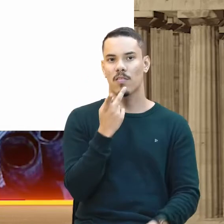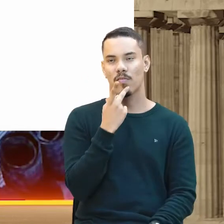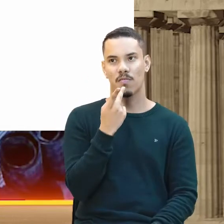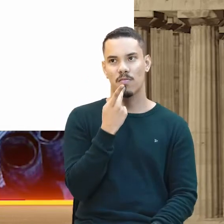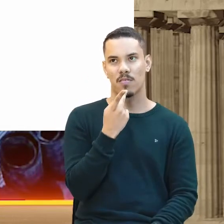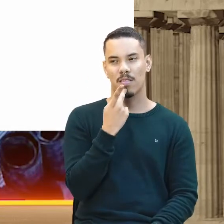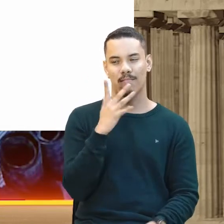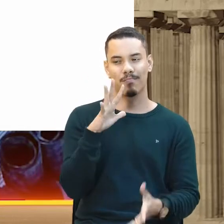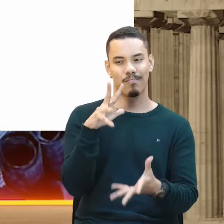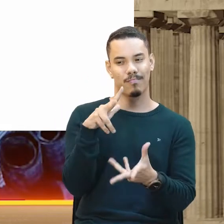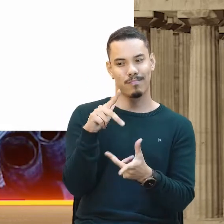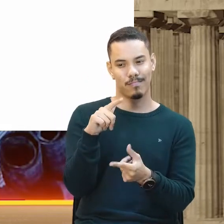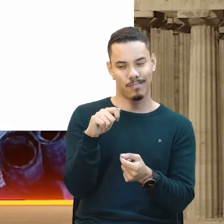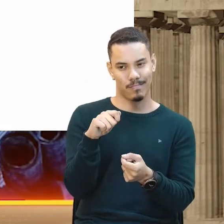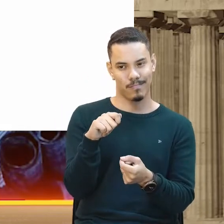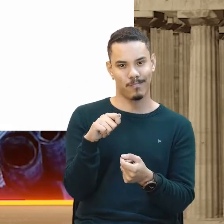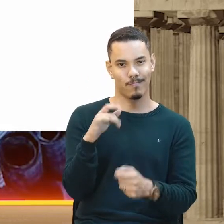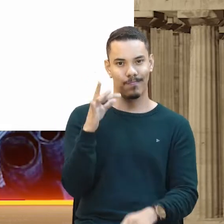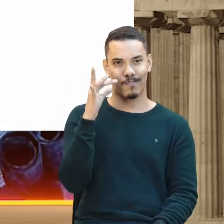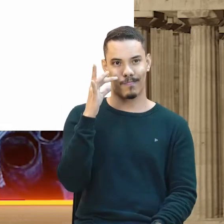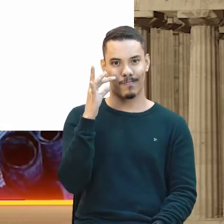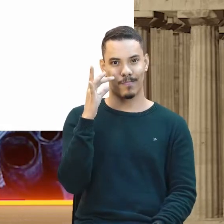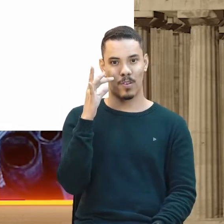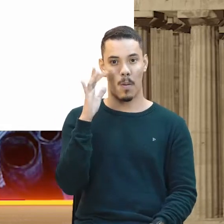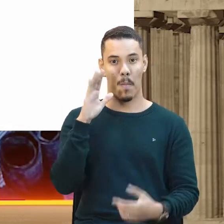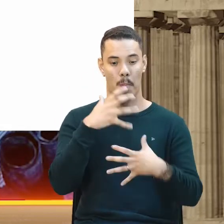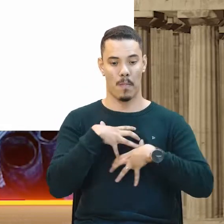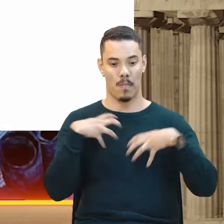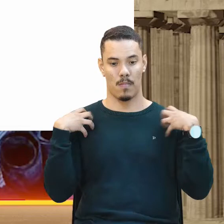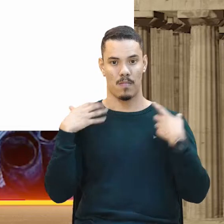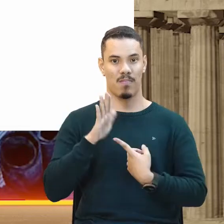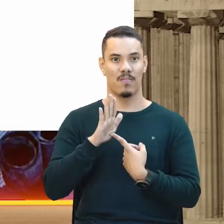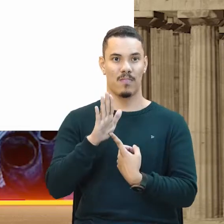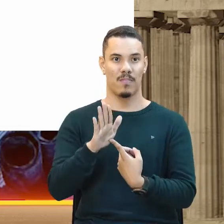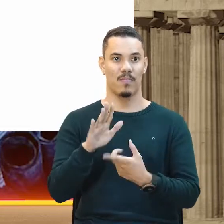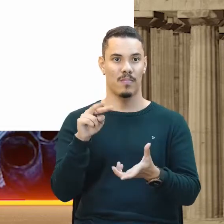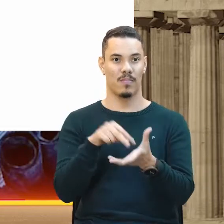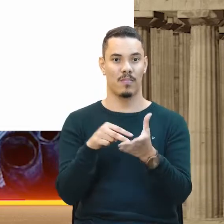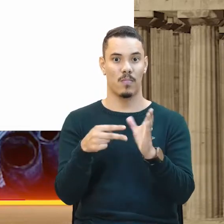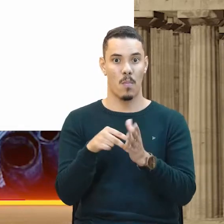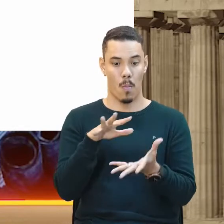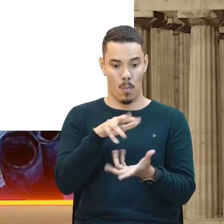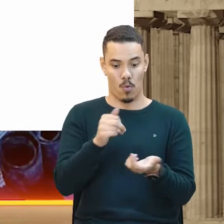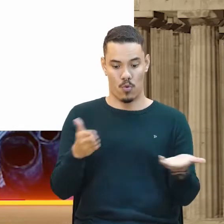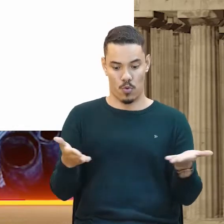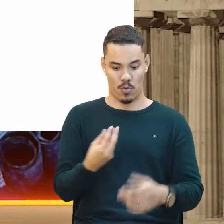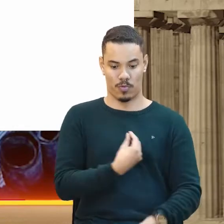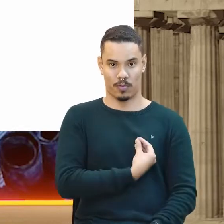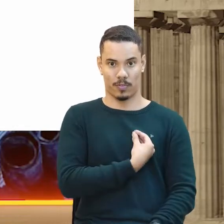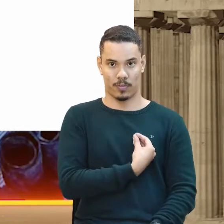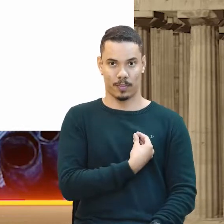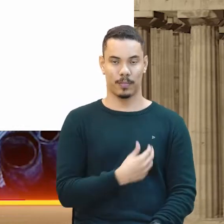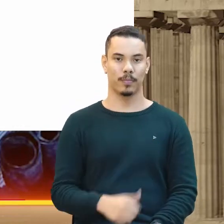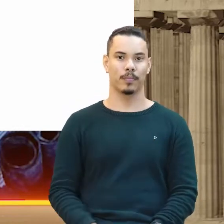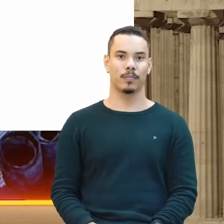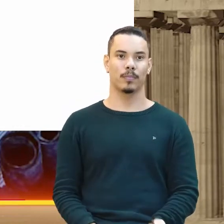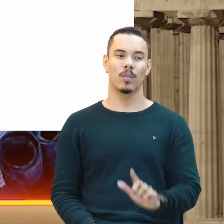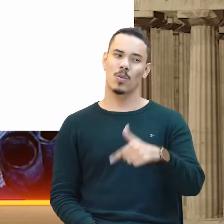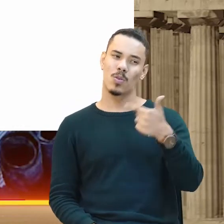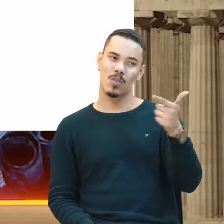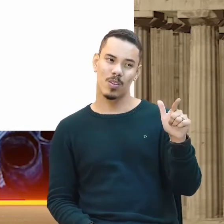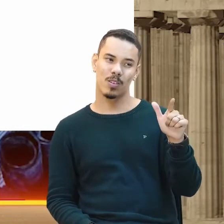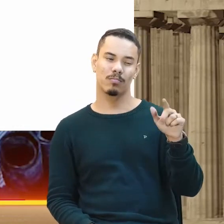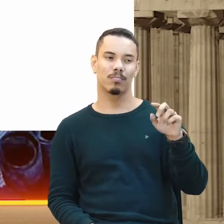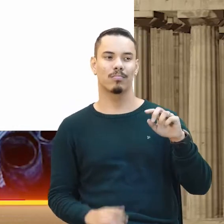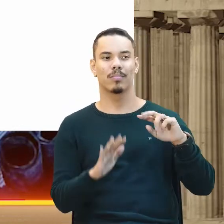Platão apresenta é o mundo terreno, o mundo em que nós vivemos. E o mundo inteligível seria o